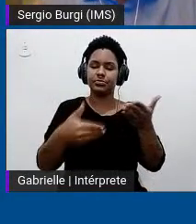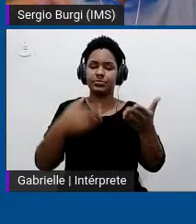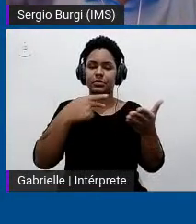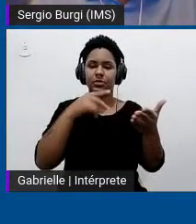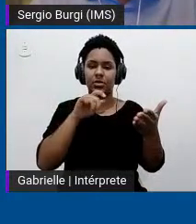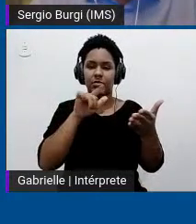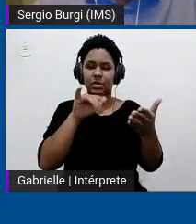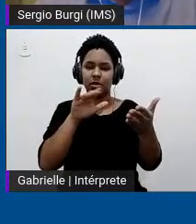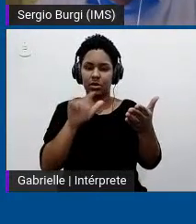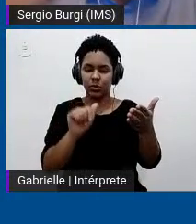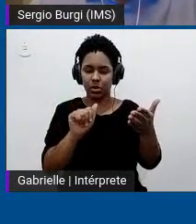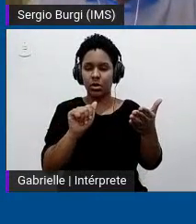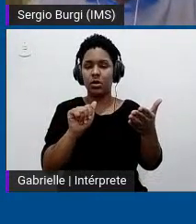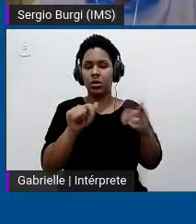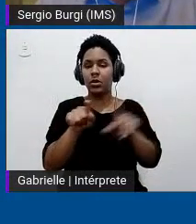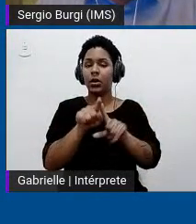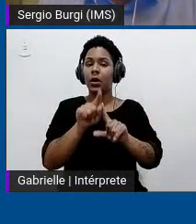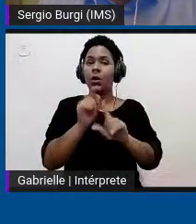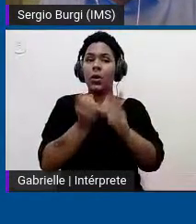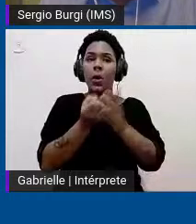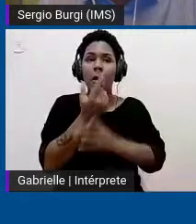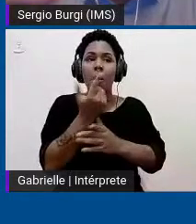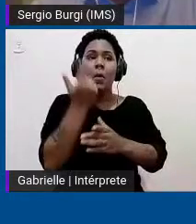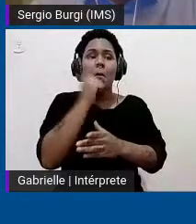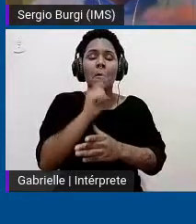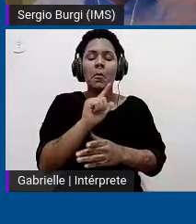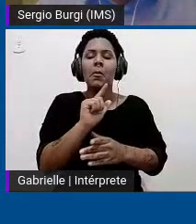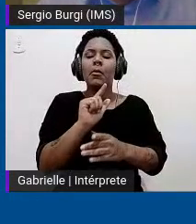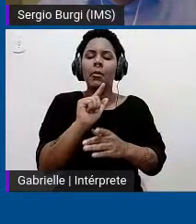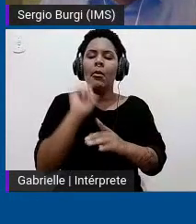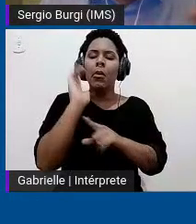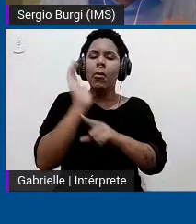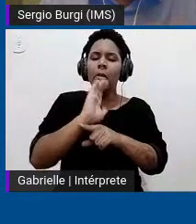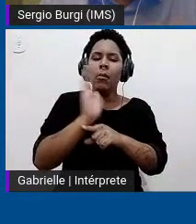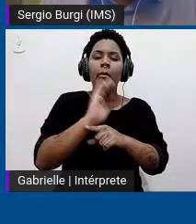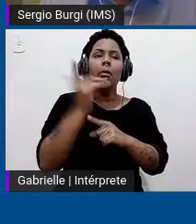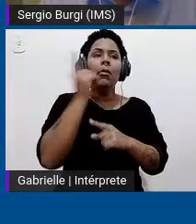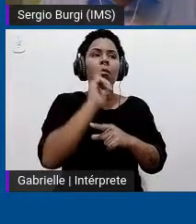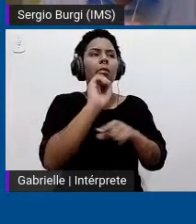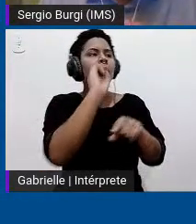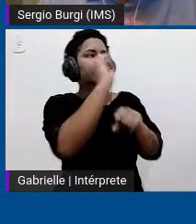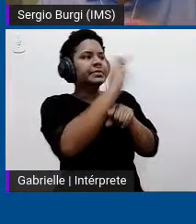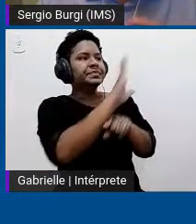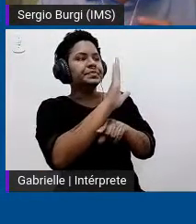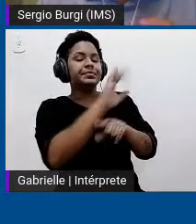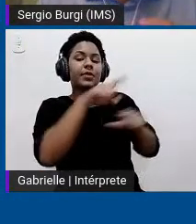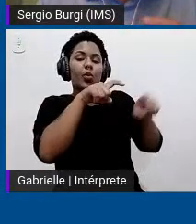filmes para produzirem apresentações, principalmente em cidades no interior do país, né,